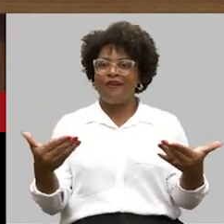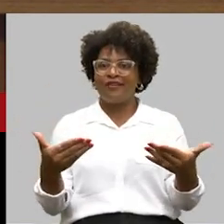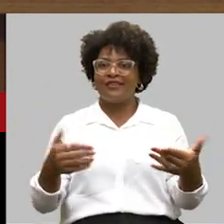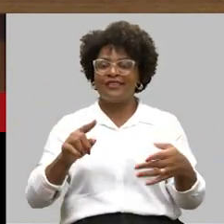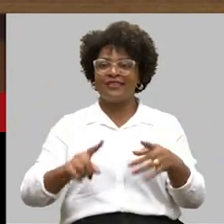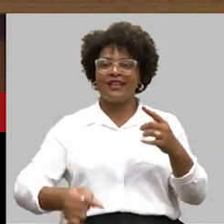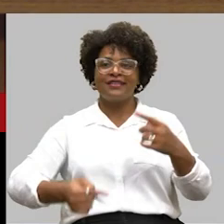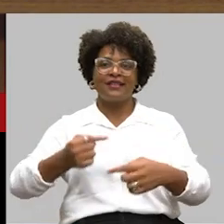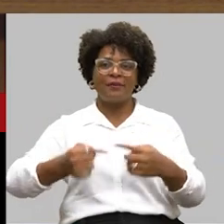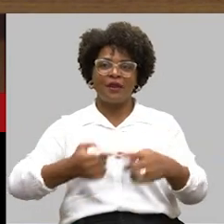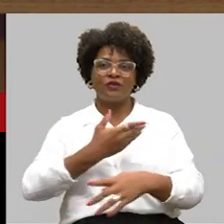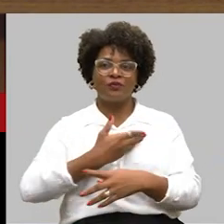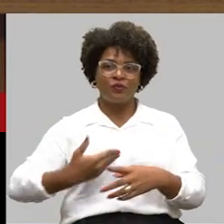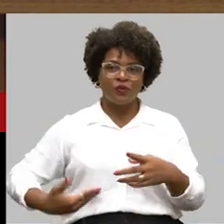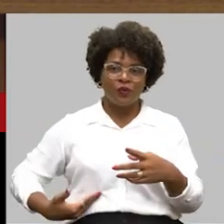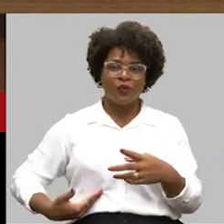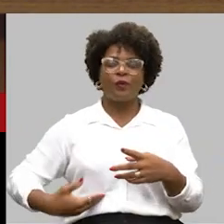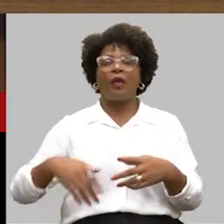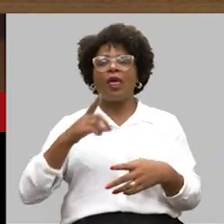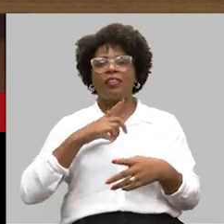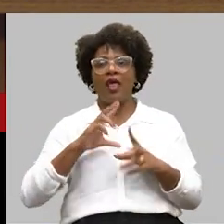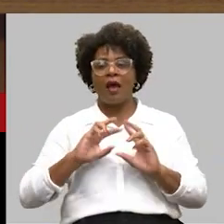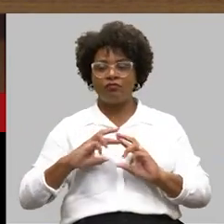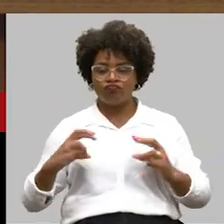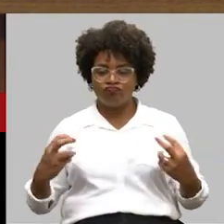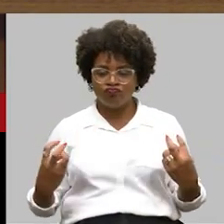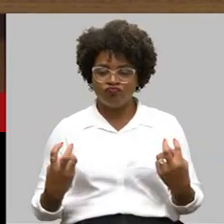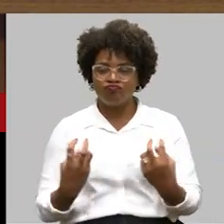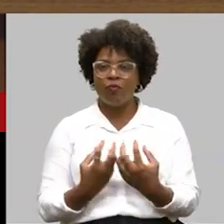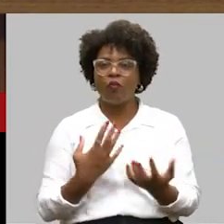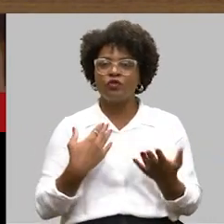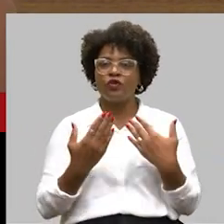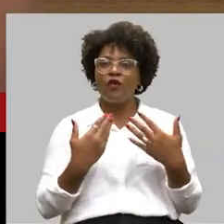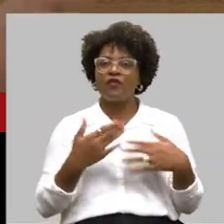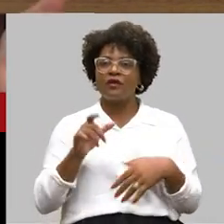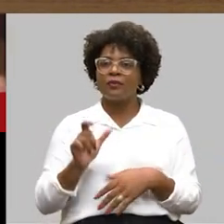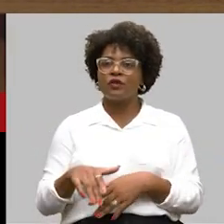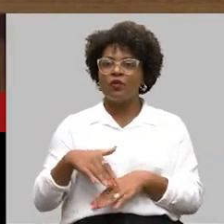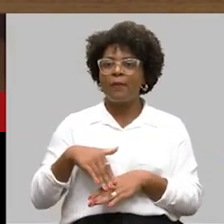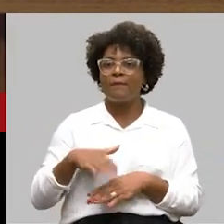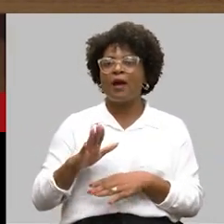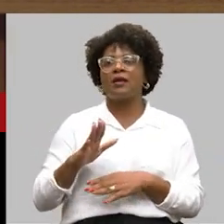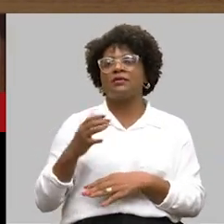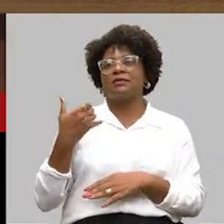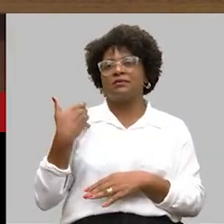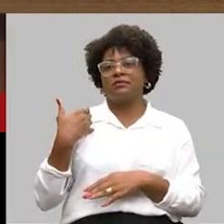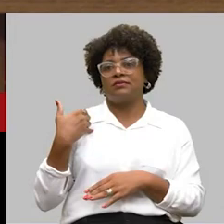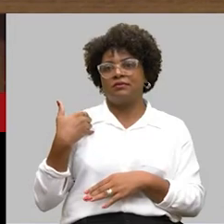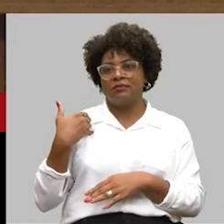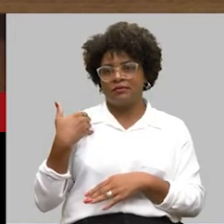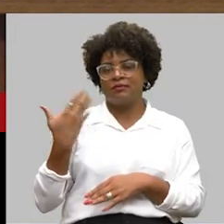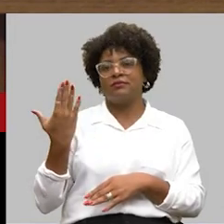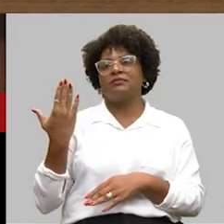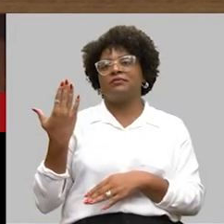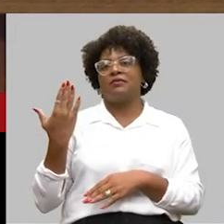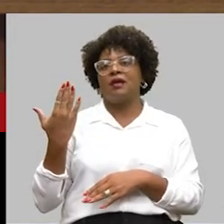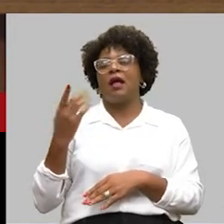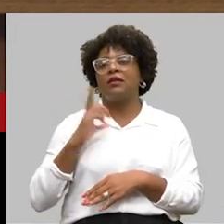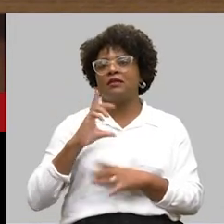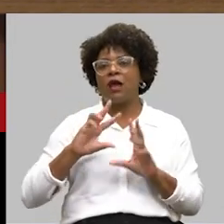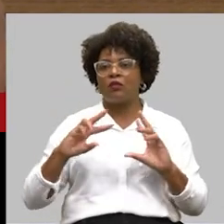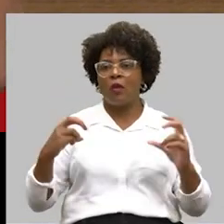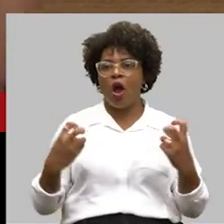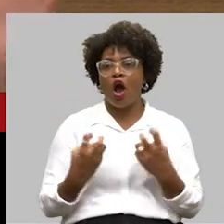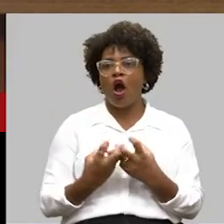público a educação tá numa roda de conversa com os mais velhos a educação tá numa roda de conversa da Juventude a